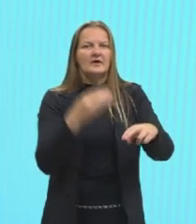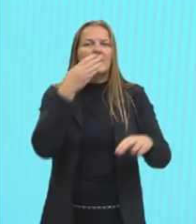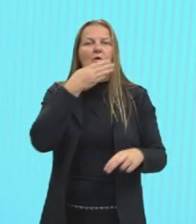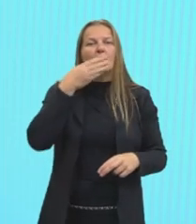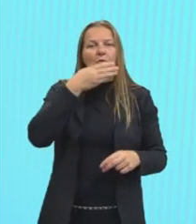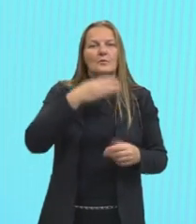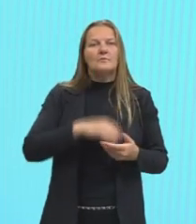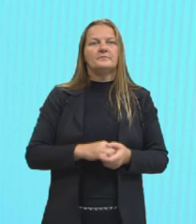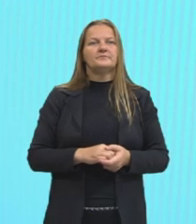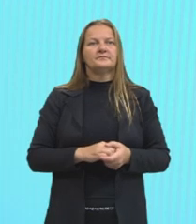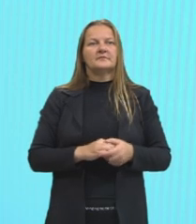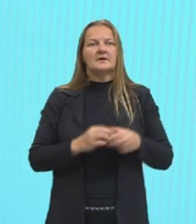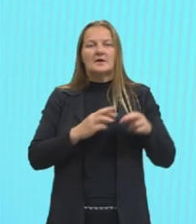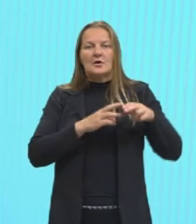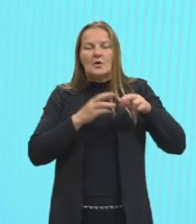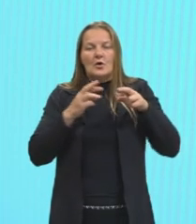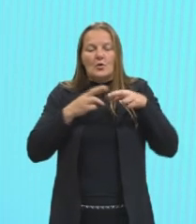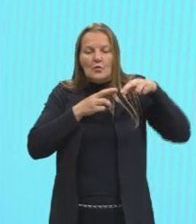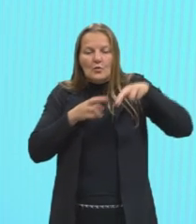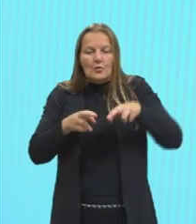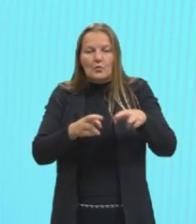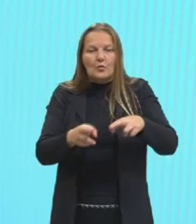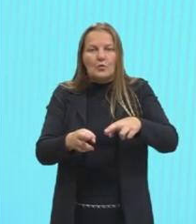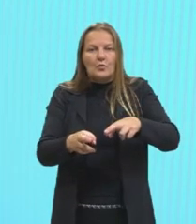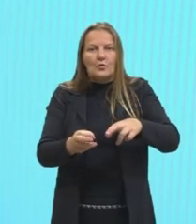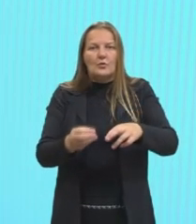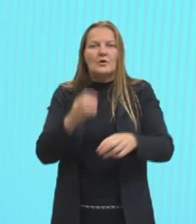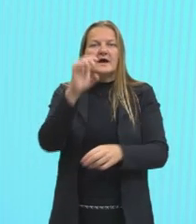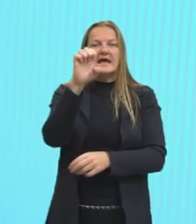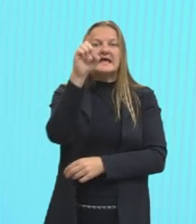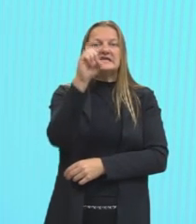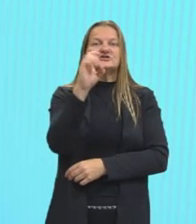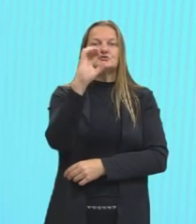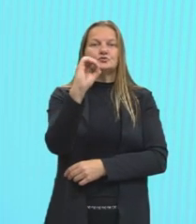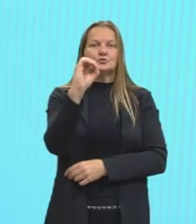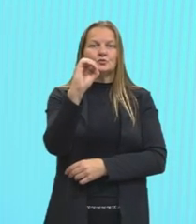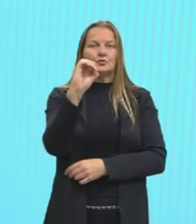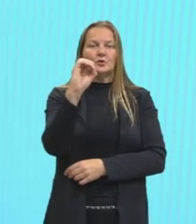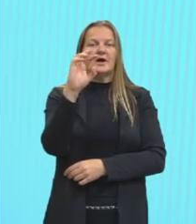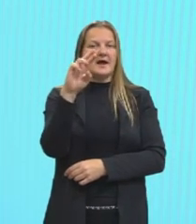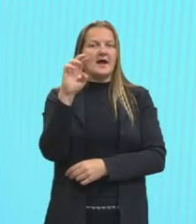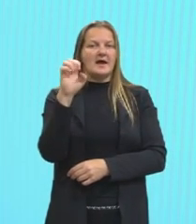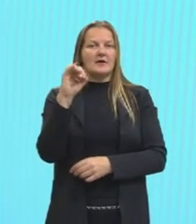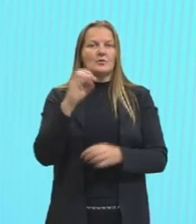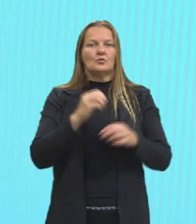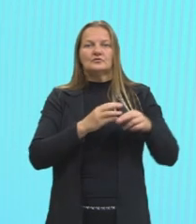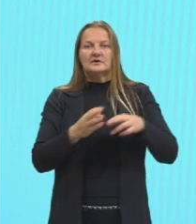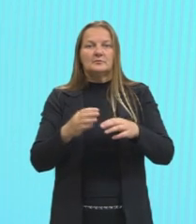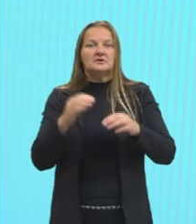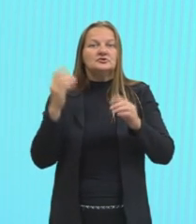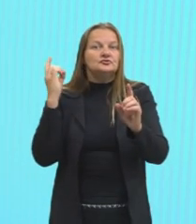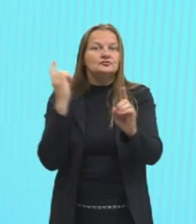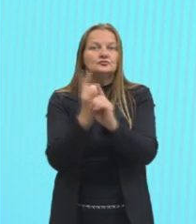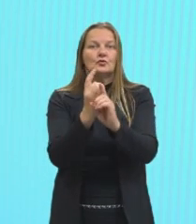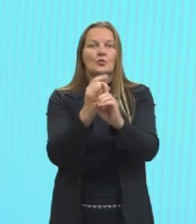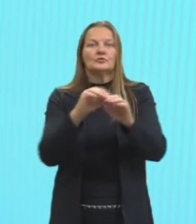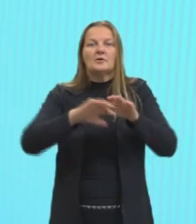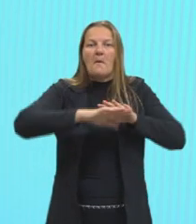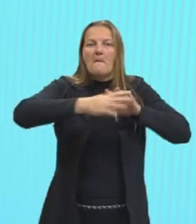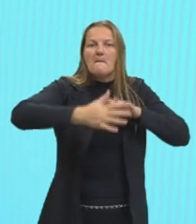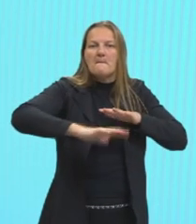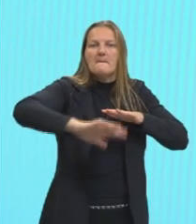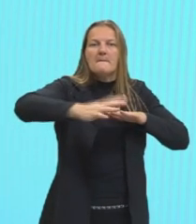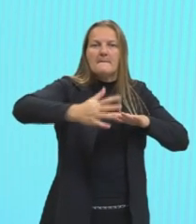Doce certa ele não corre para o mar tá o endorreico já o exorreico a foto dele é direto no mar tá a gurizada